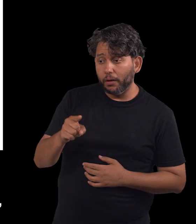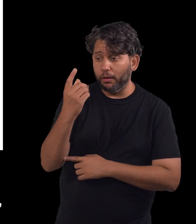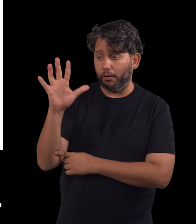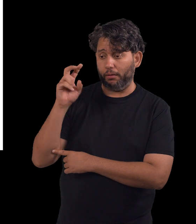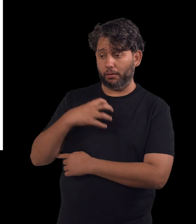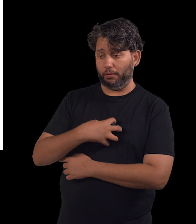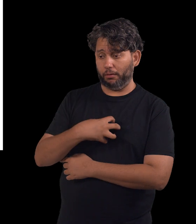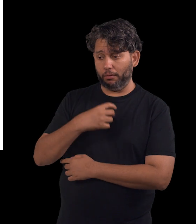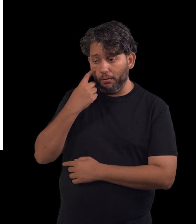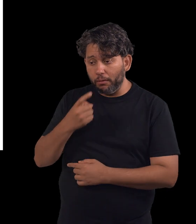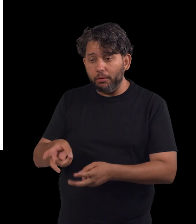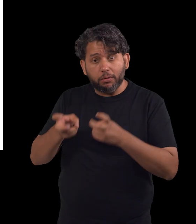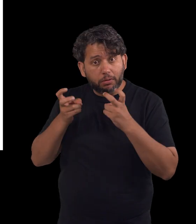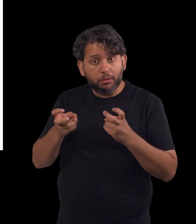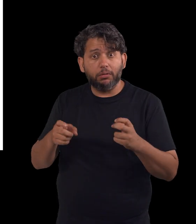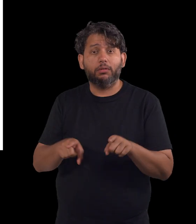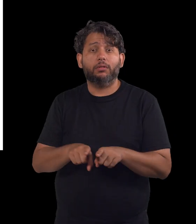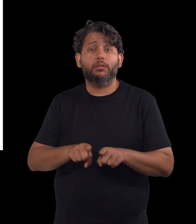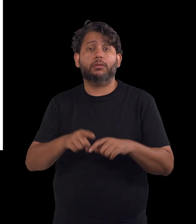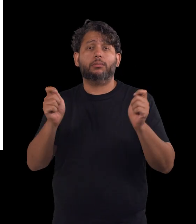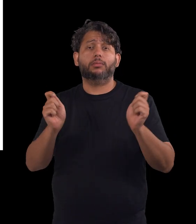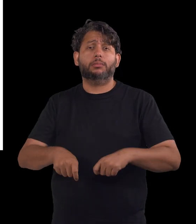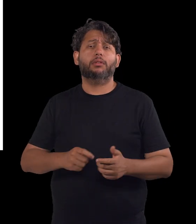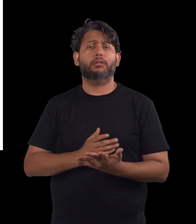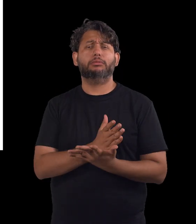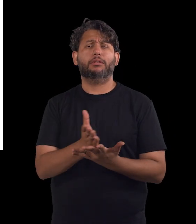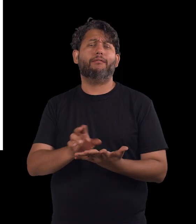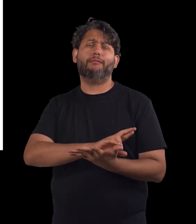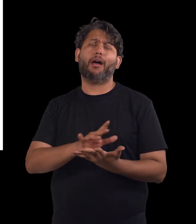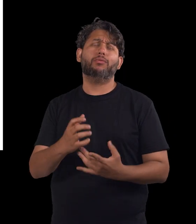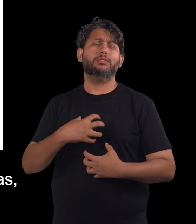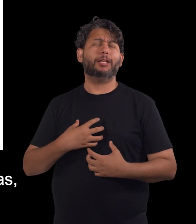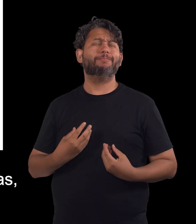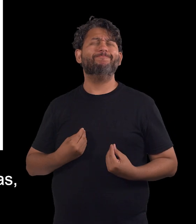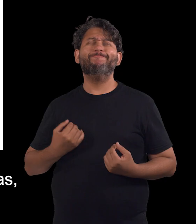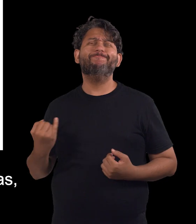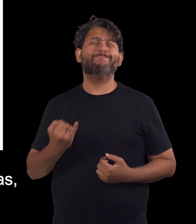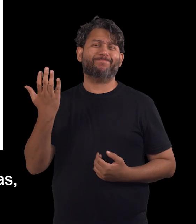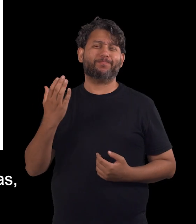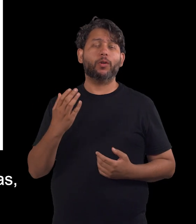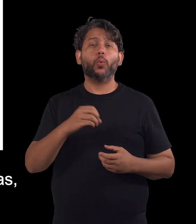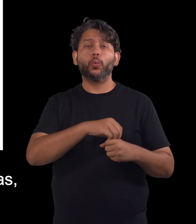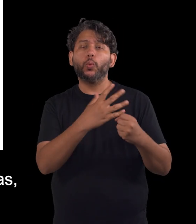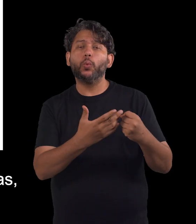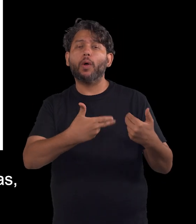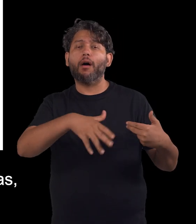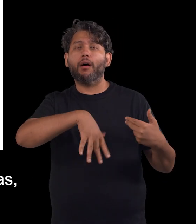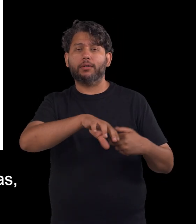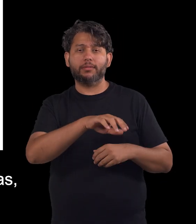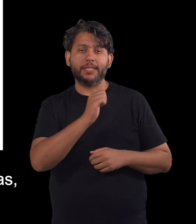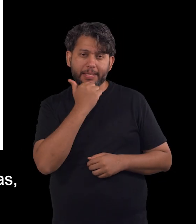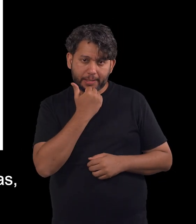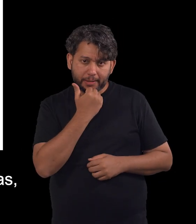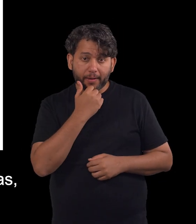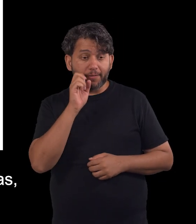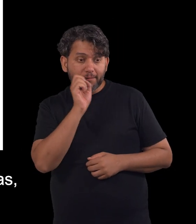processos naturais, ao mesmo tempo em que oferece ricas possibilidades de articulação com conteúdos de